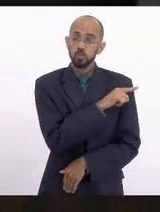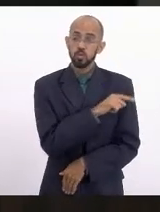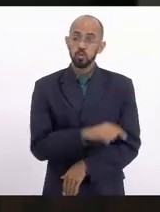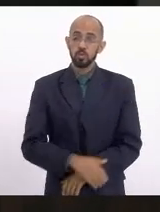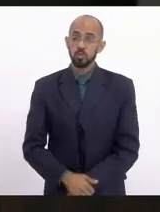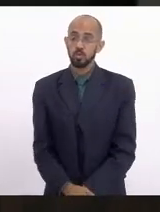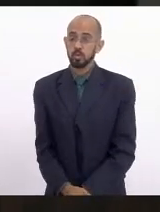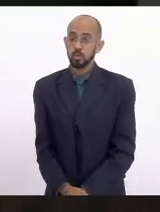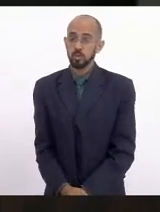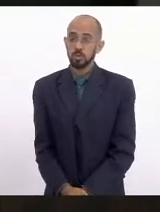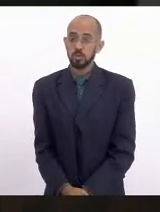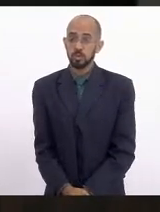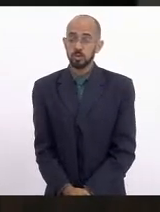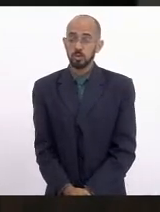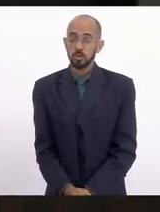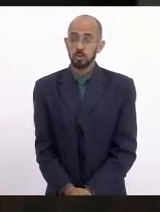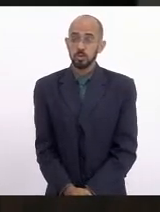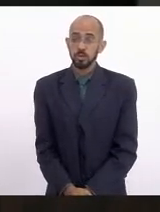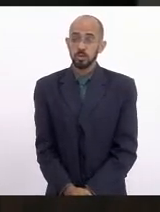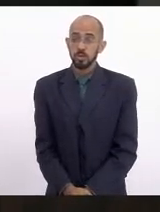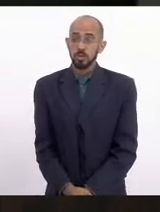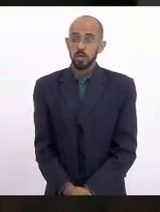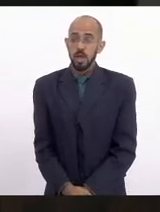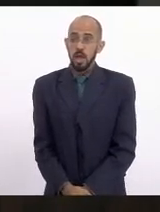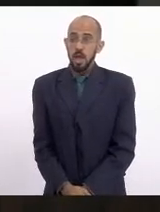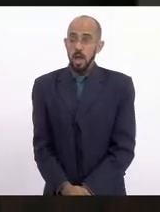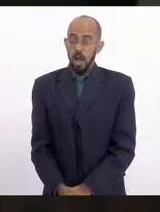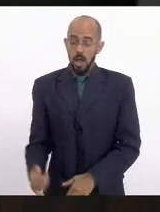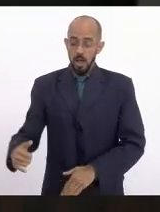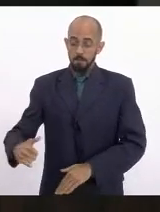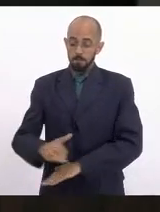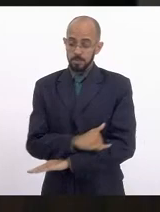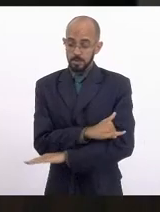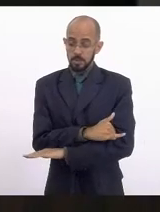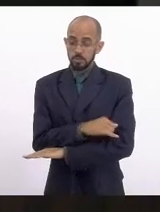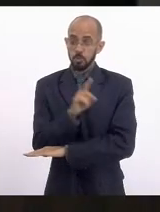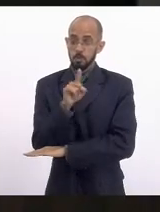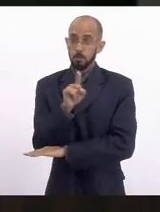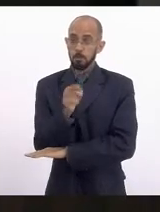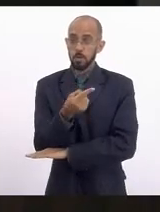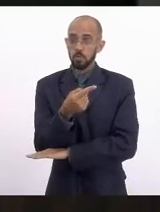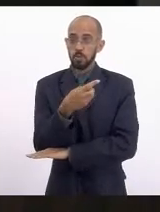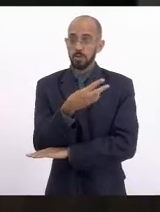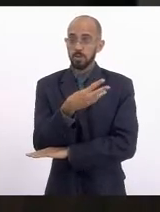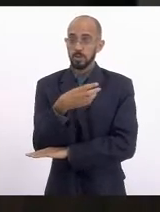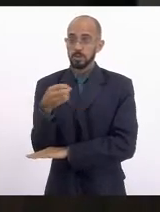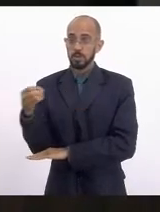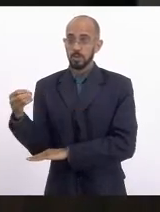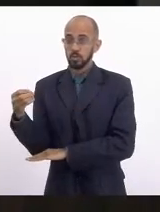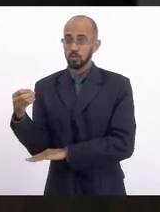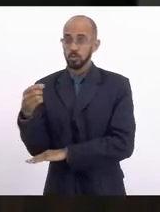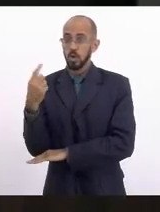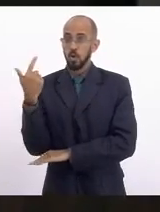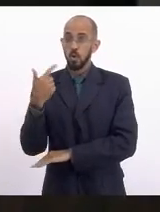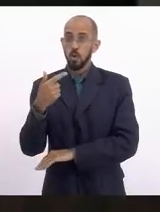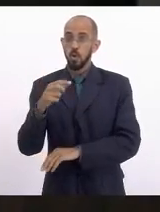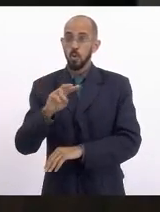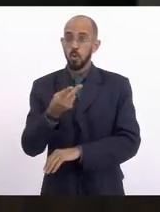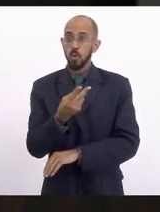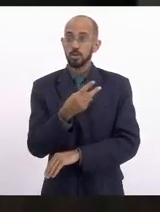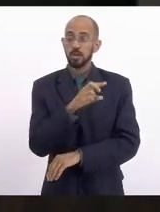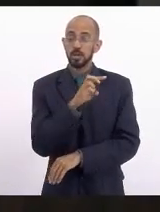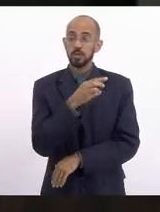o e para você a pista de 1.300 M contra três 200 mais que o dobro